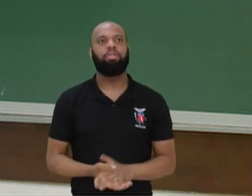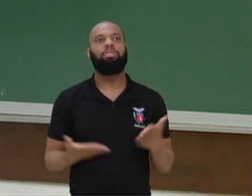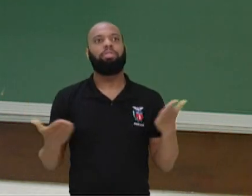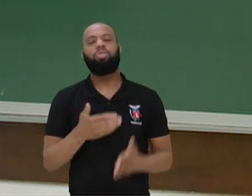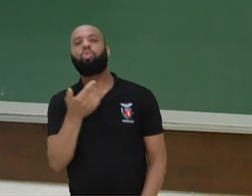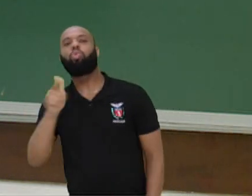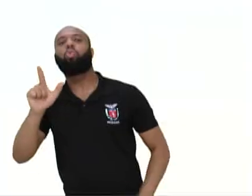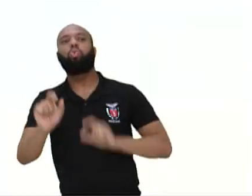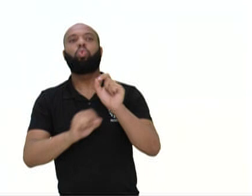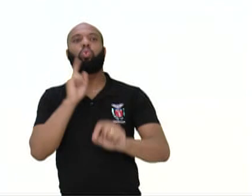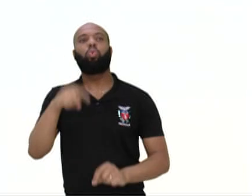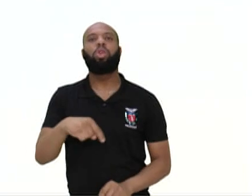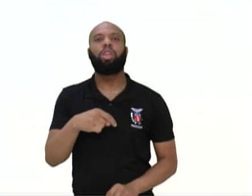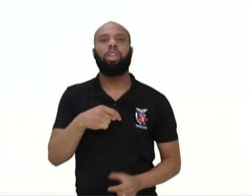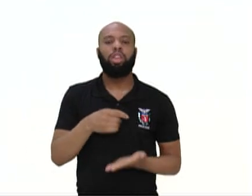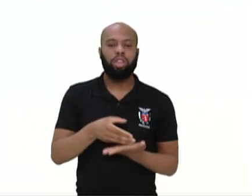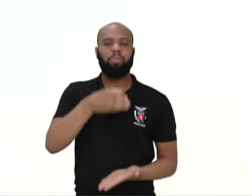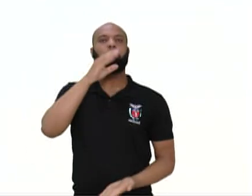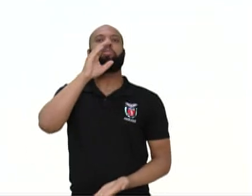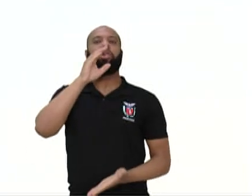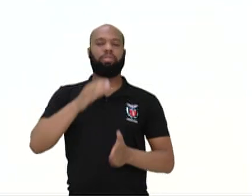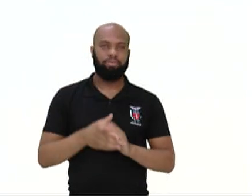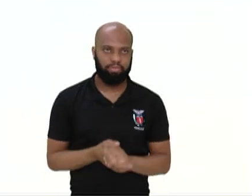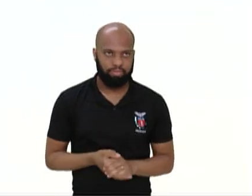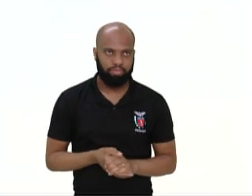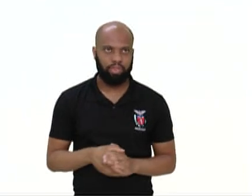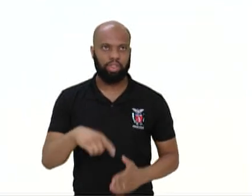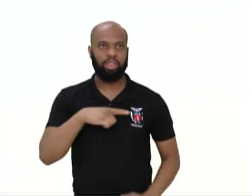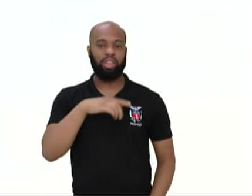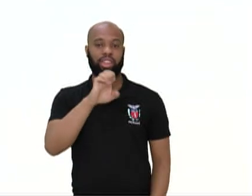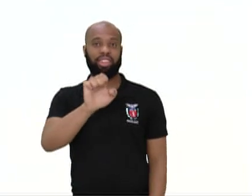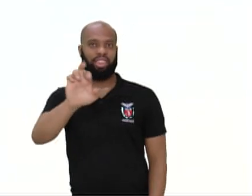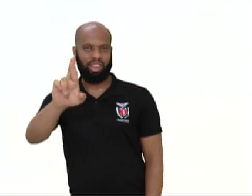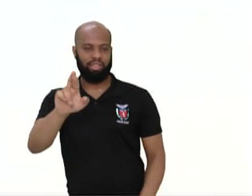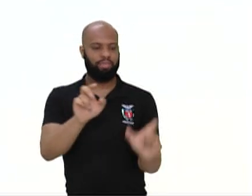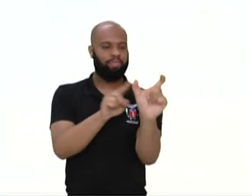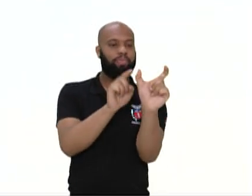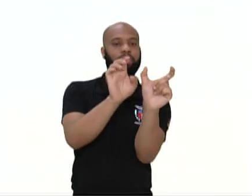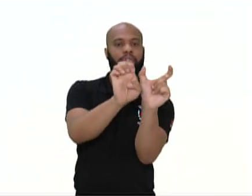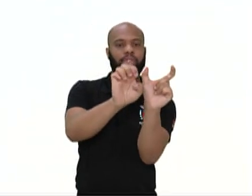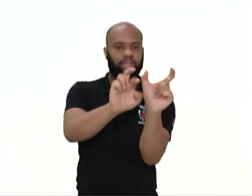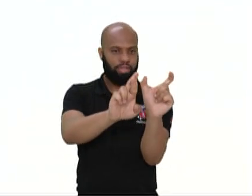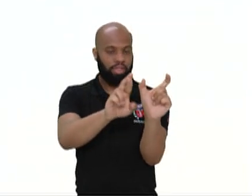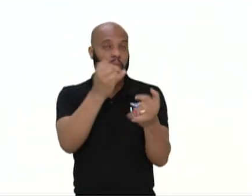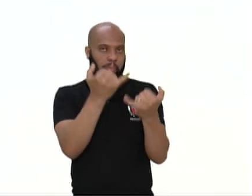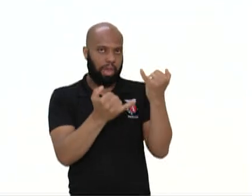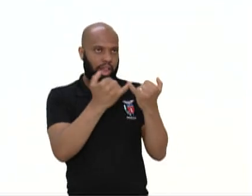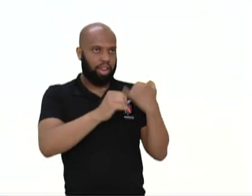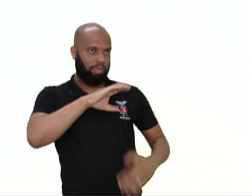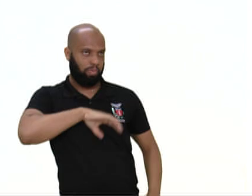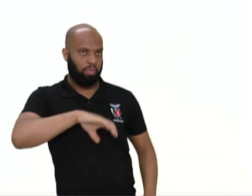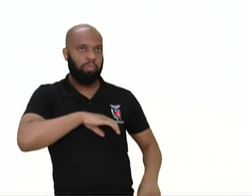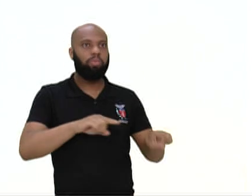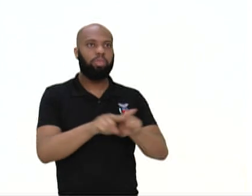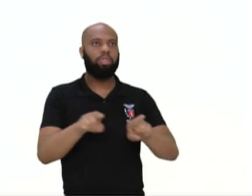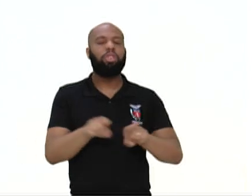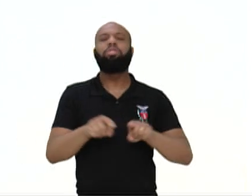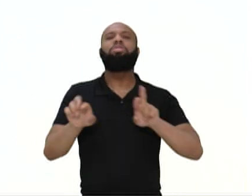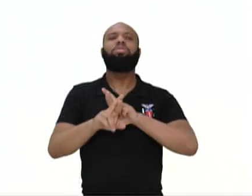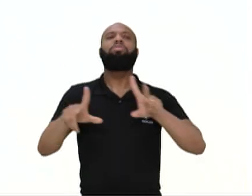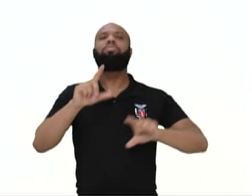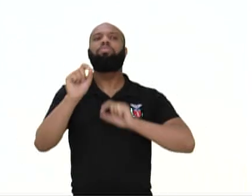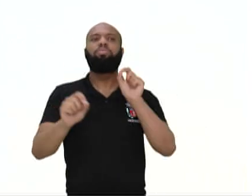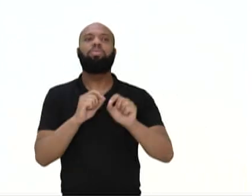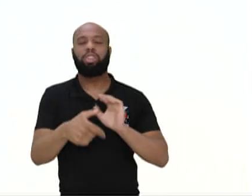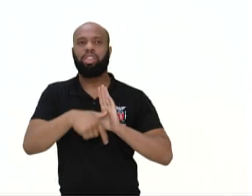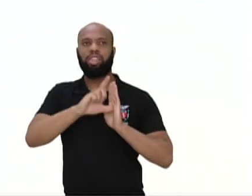verbo é o verbo beber, com a terminação em er. Parecidíssimo com o português também. A diferença é